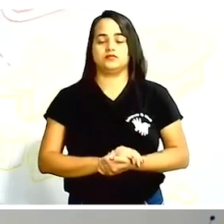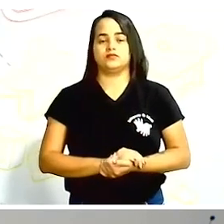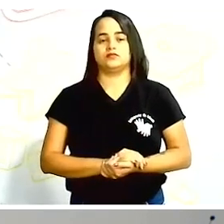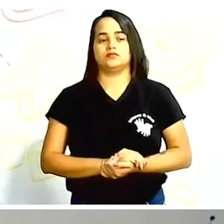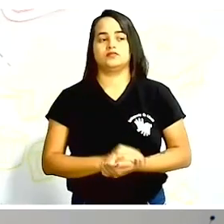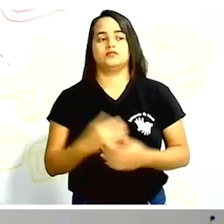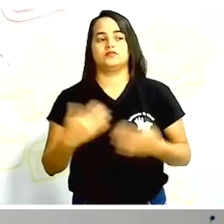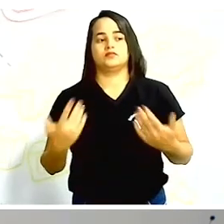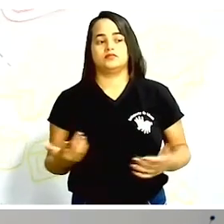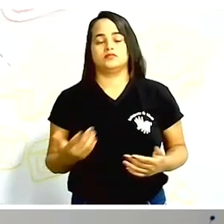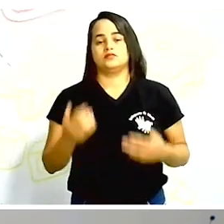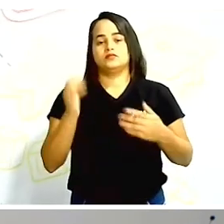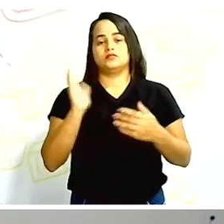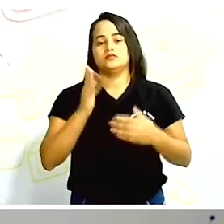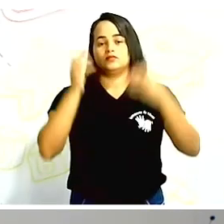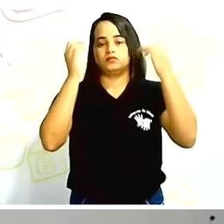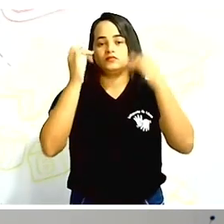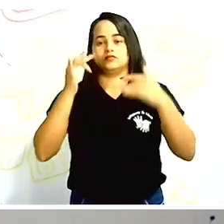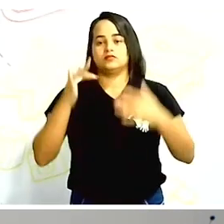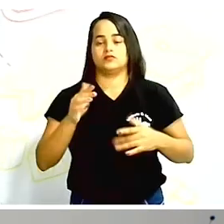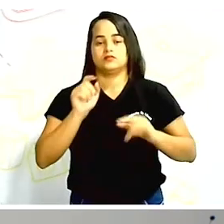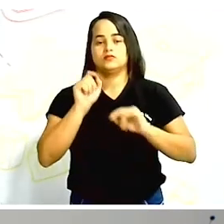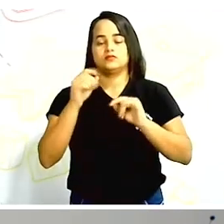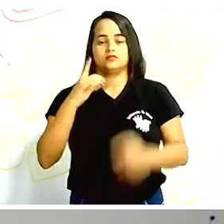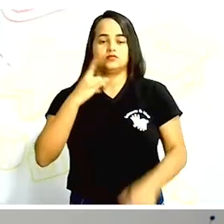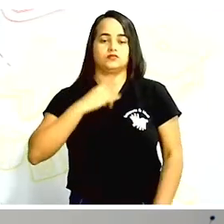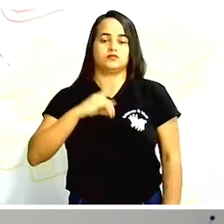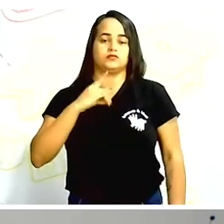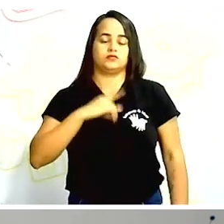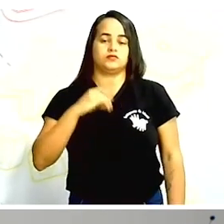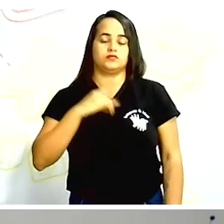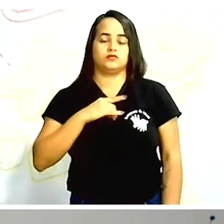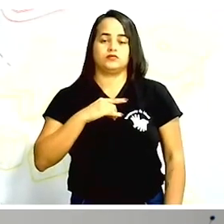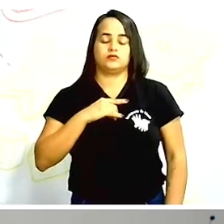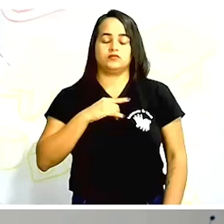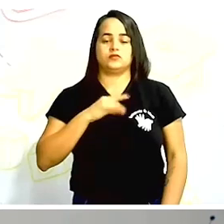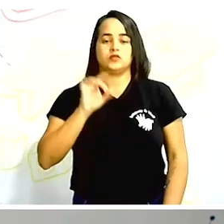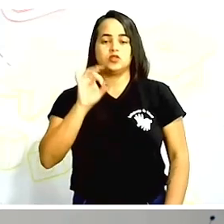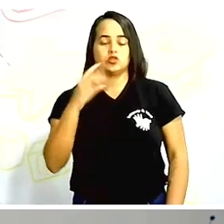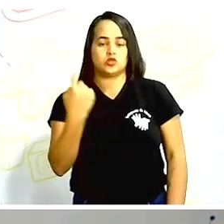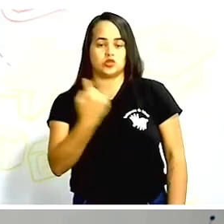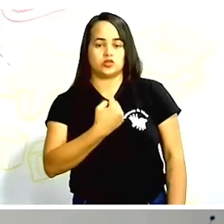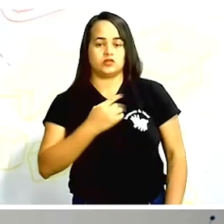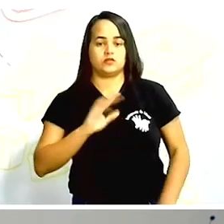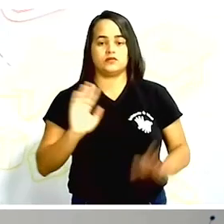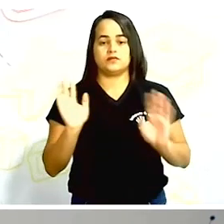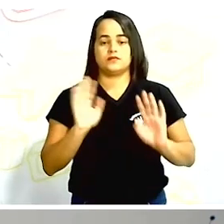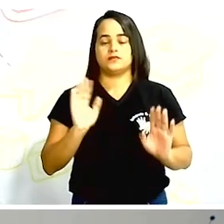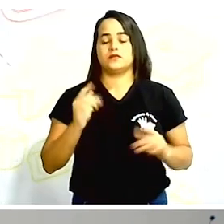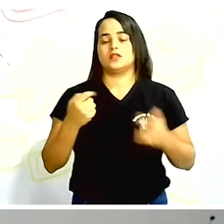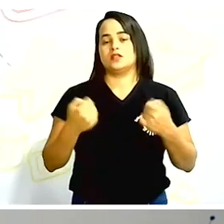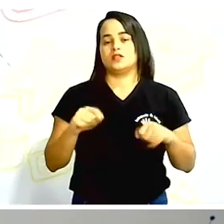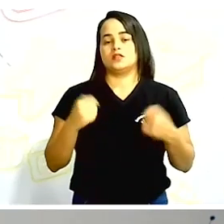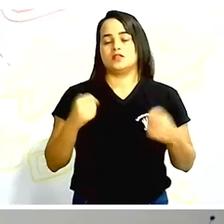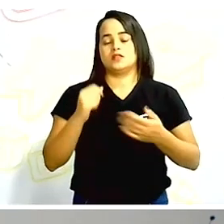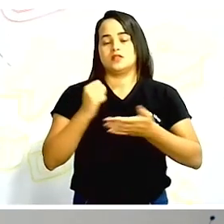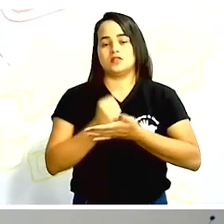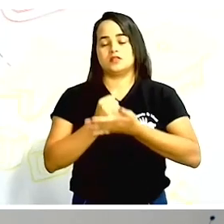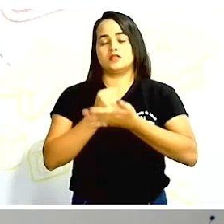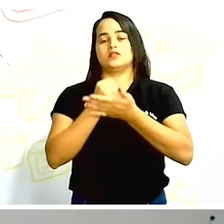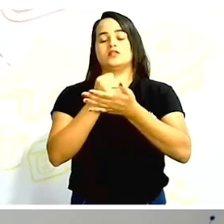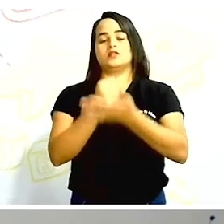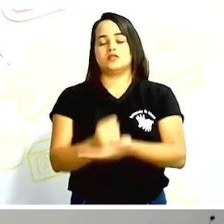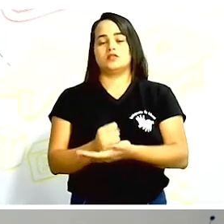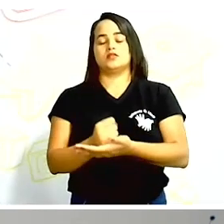Bem, pessoal, como eu disse, a progesterona ela não atua sozinha. Tem que ter o estrogênio para poder ajudar nessas